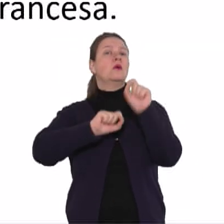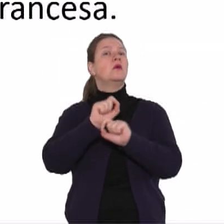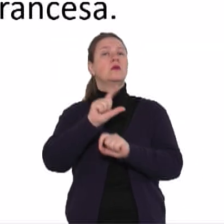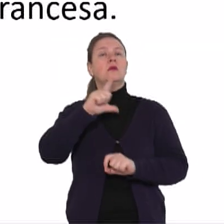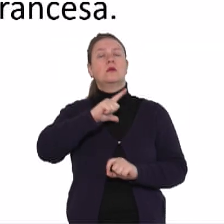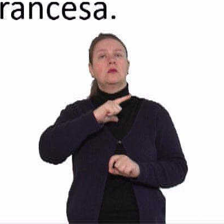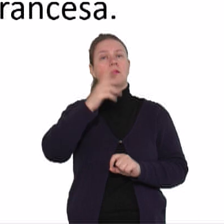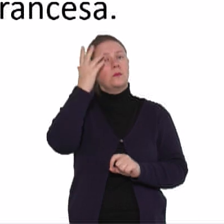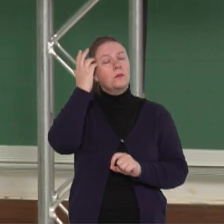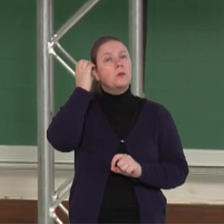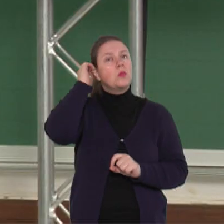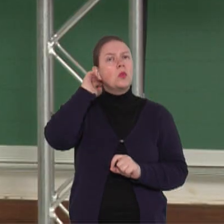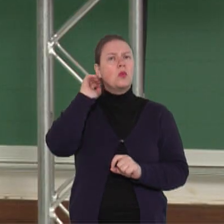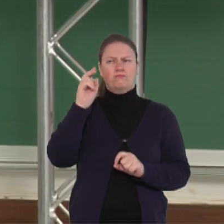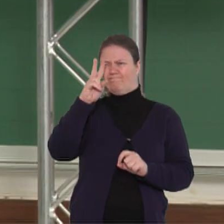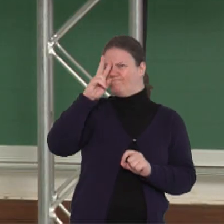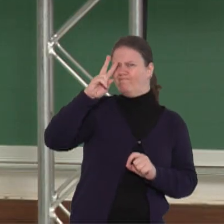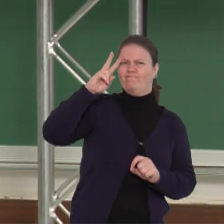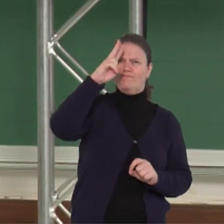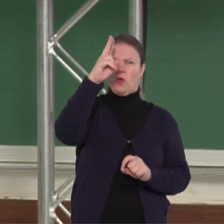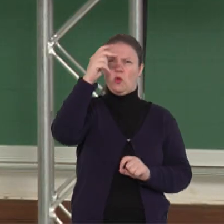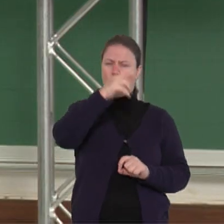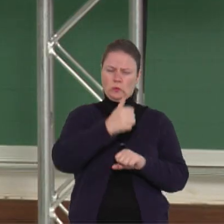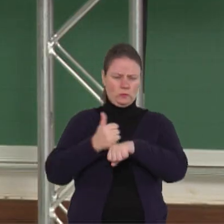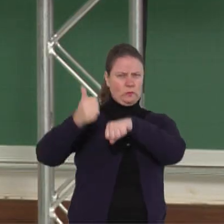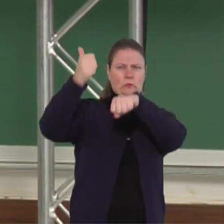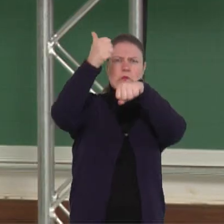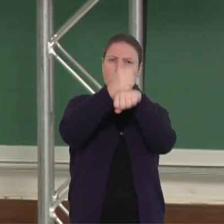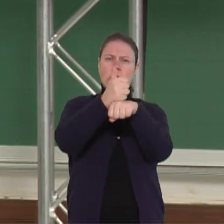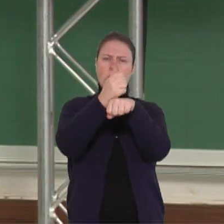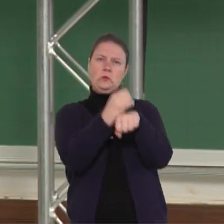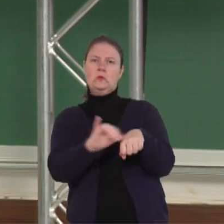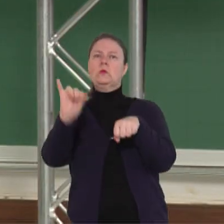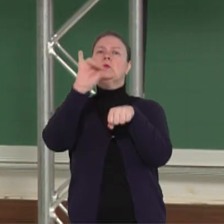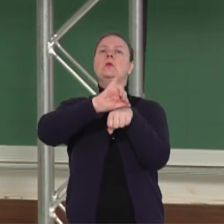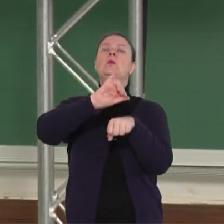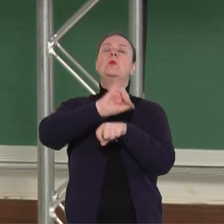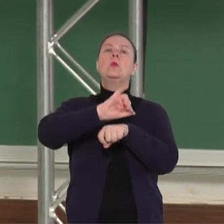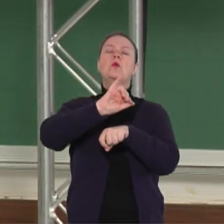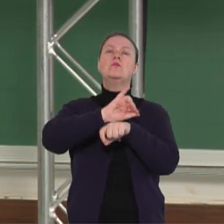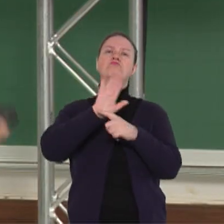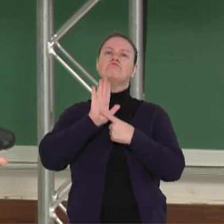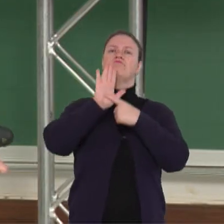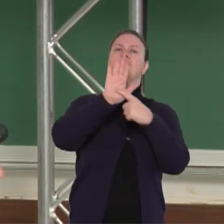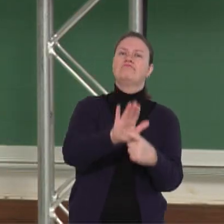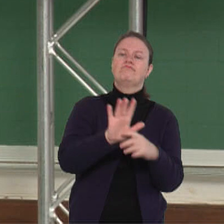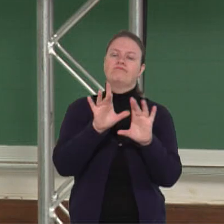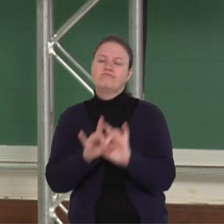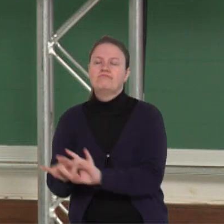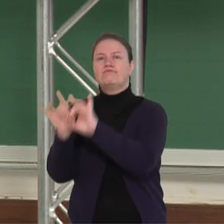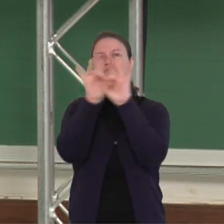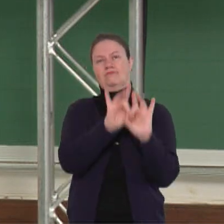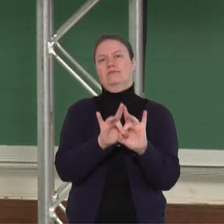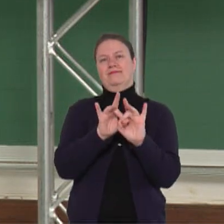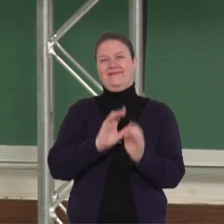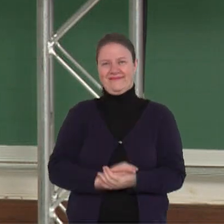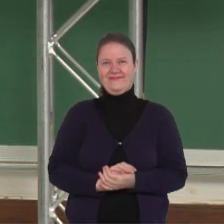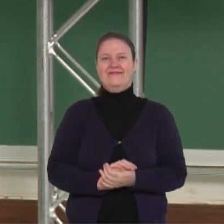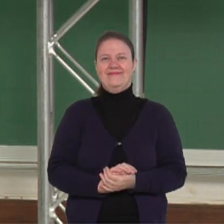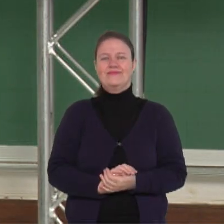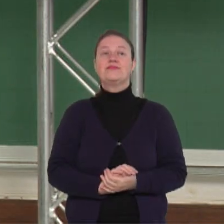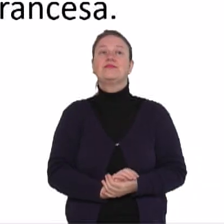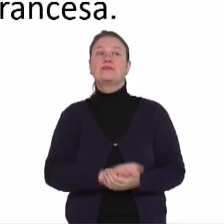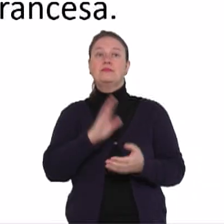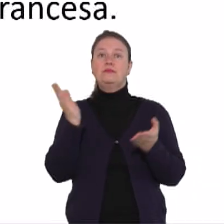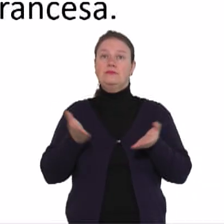essa questão de um líder forte, de um líder que centralize, de um líder que mostre coesão, união. Tá? Então